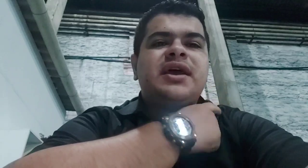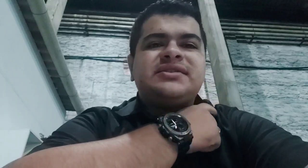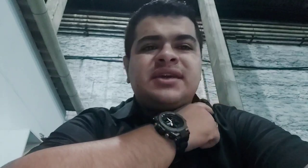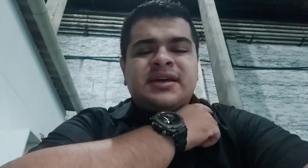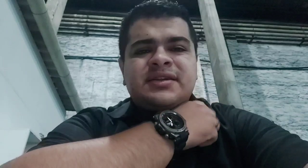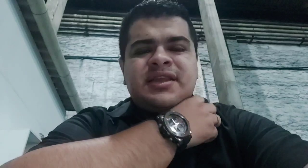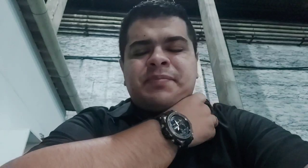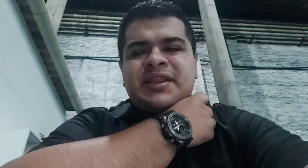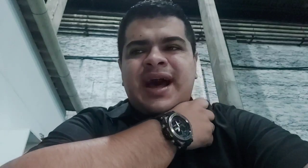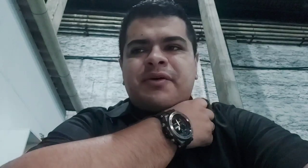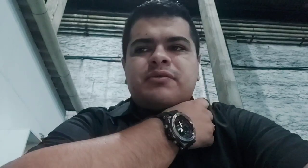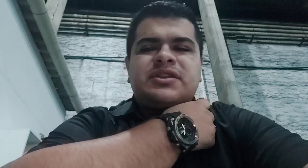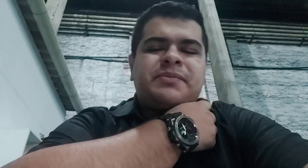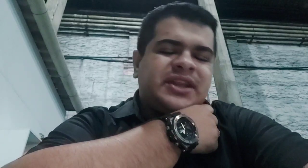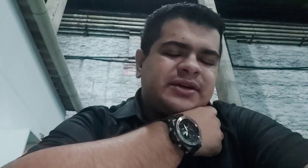Três Poderes,